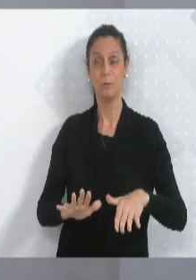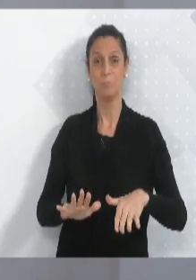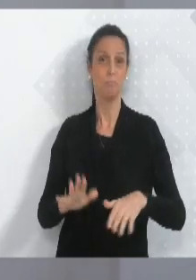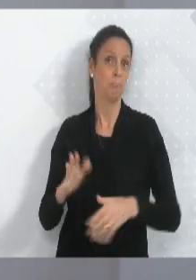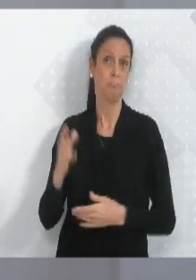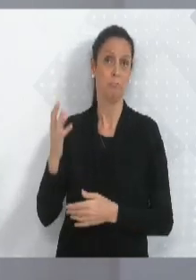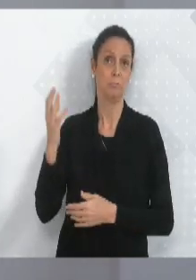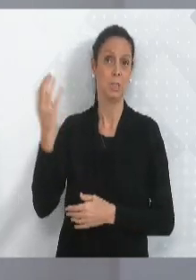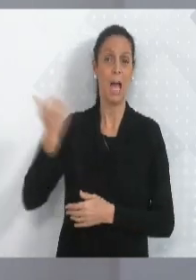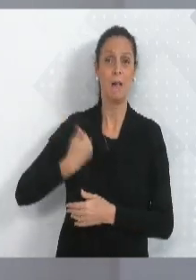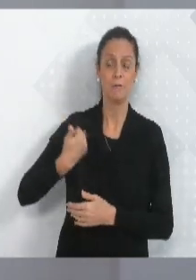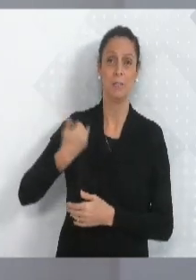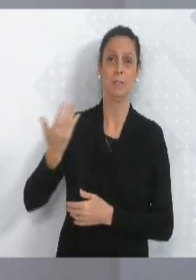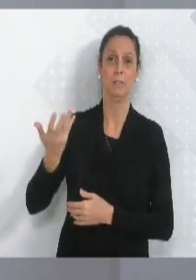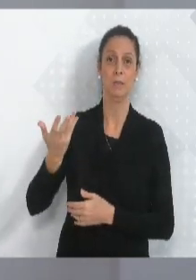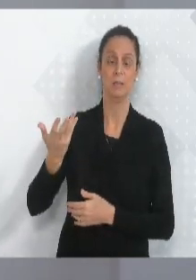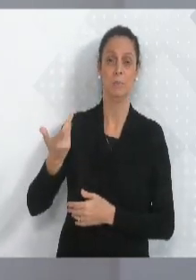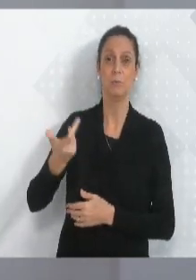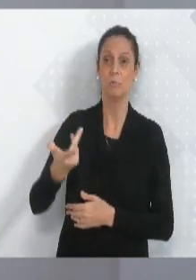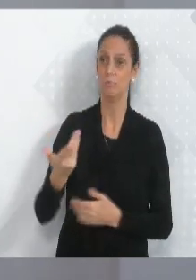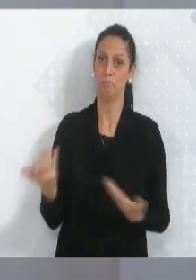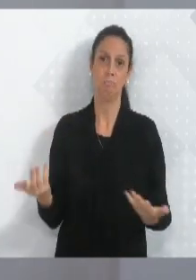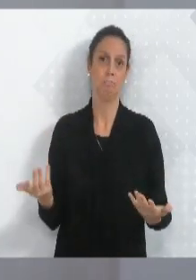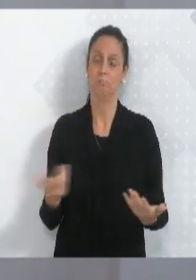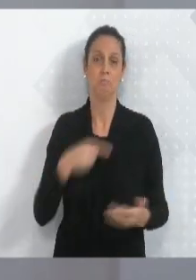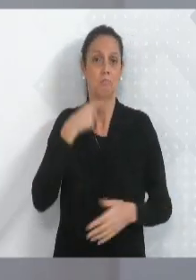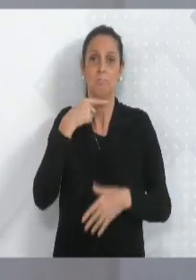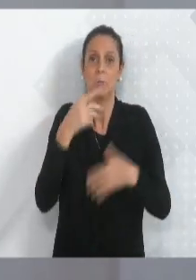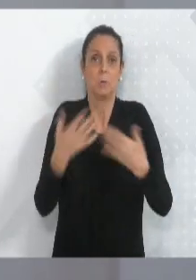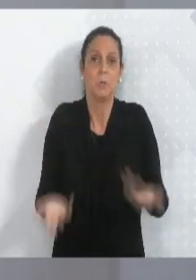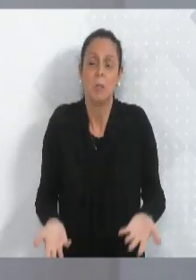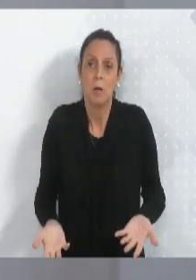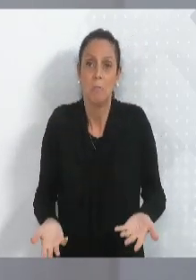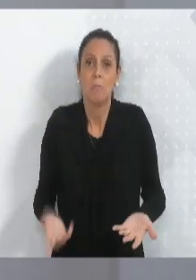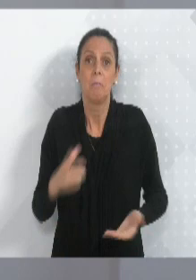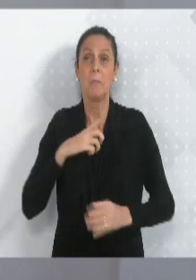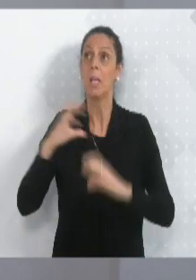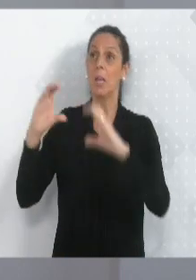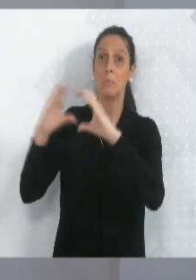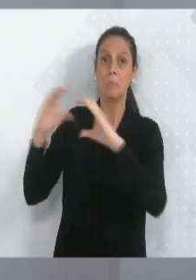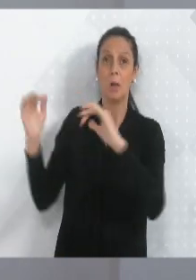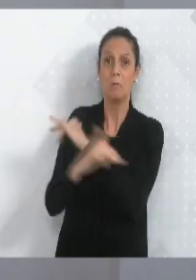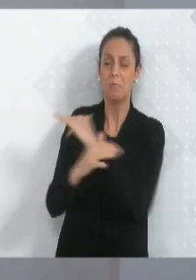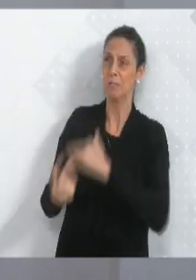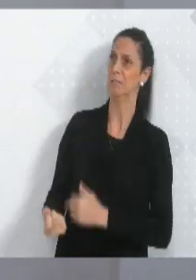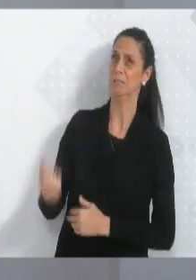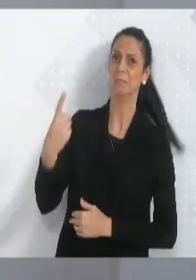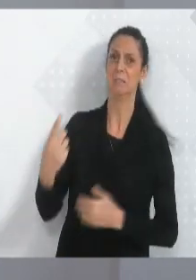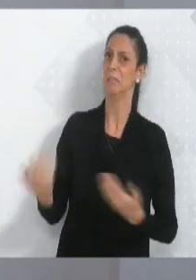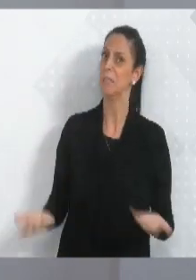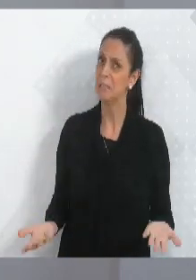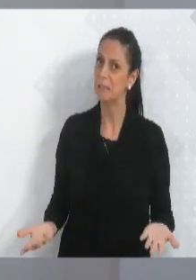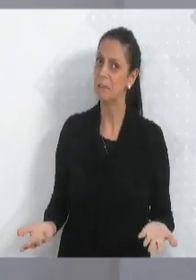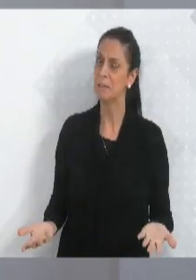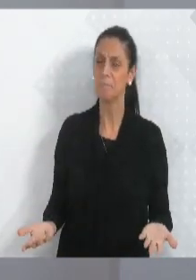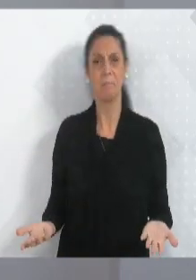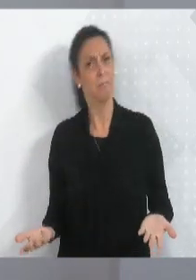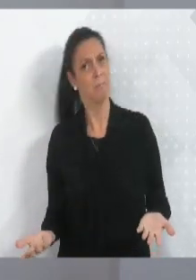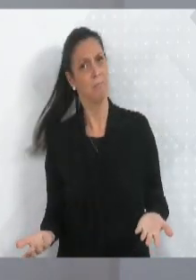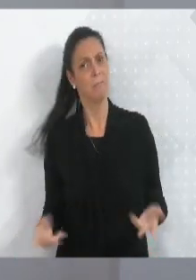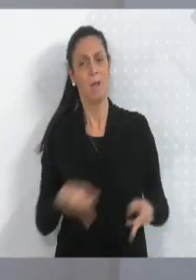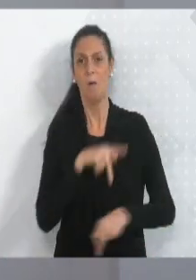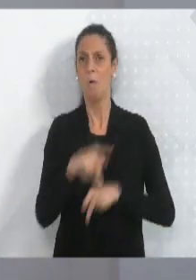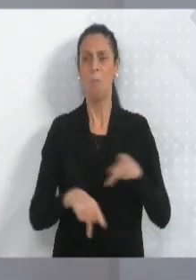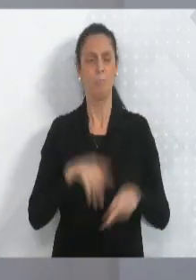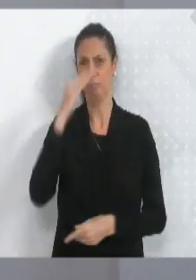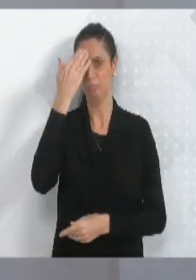sentido. Colocaram sem sinalização, sinalizações estranhas. O povo não entende a